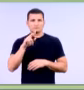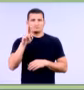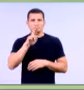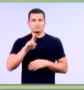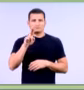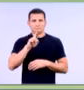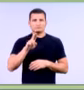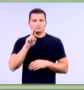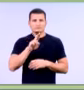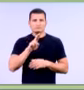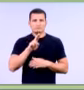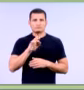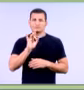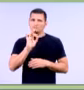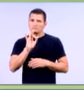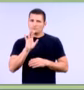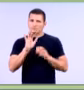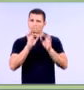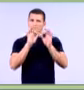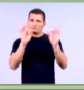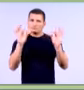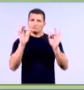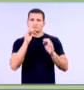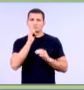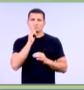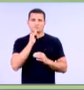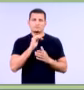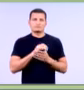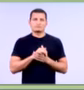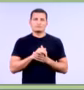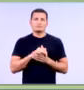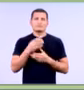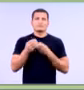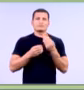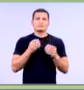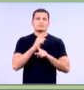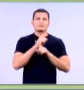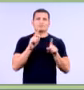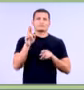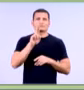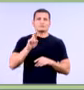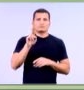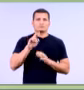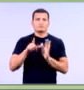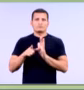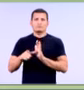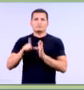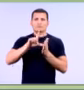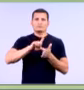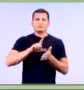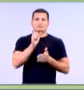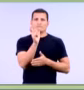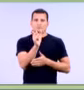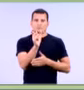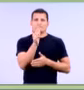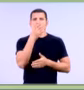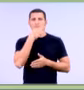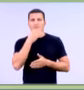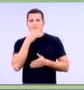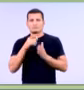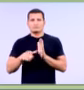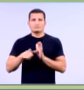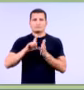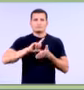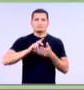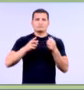utilização só é nessas situações. Quando não utilizar antes de palavra masculina, antes de verbo